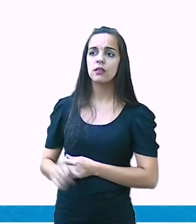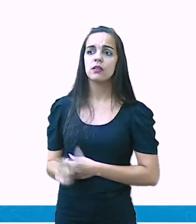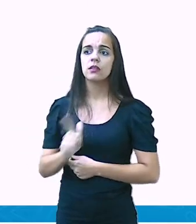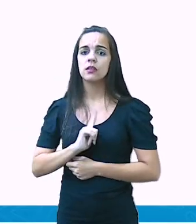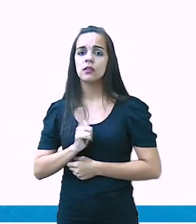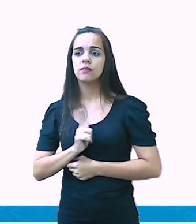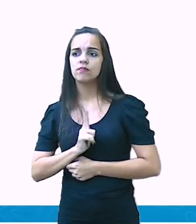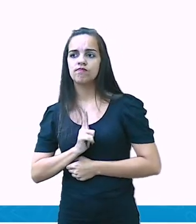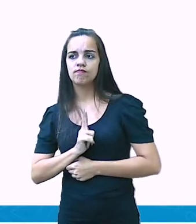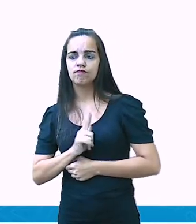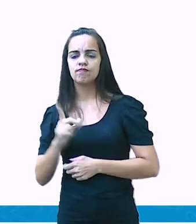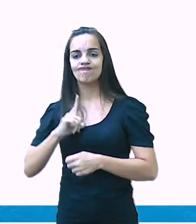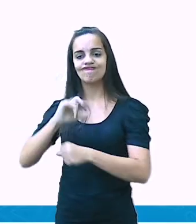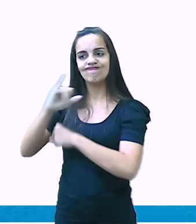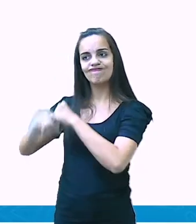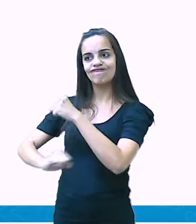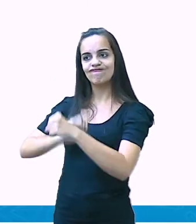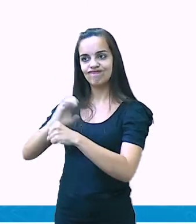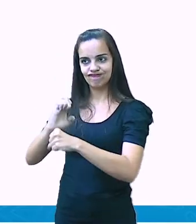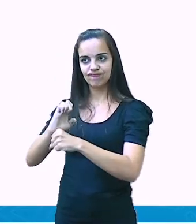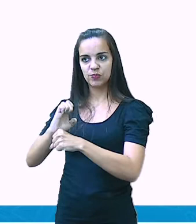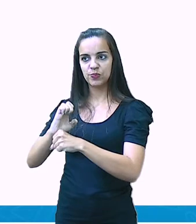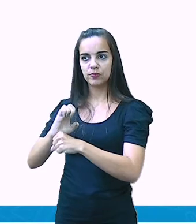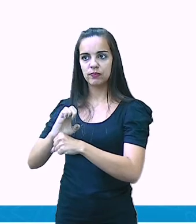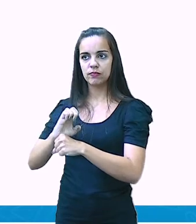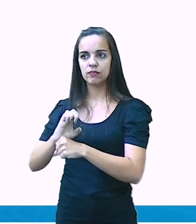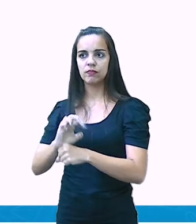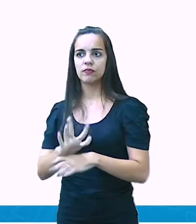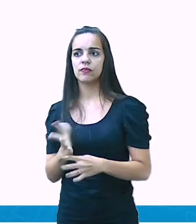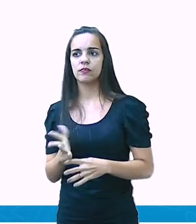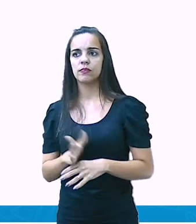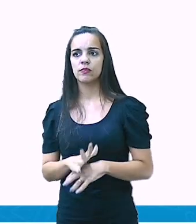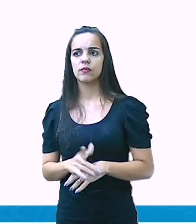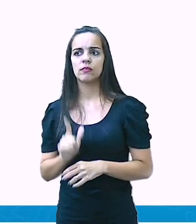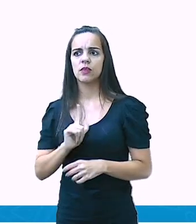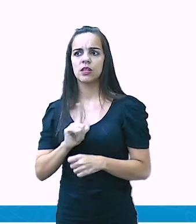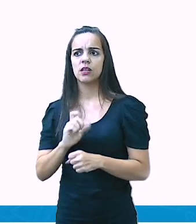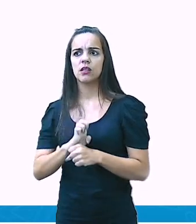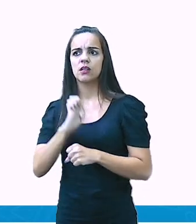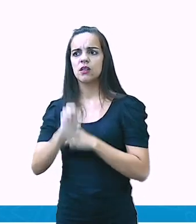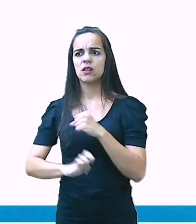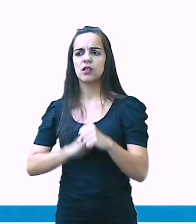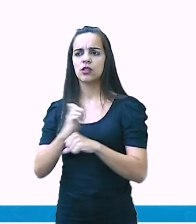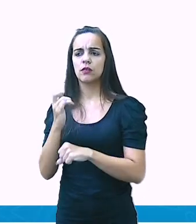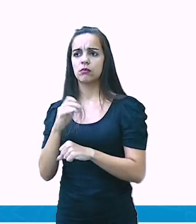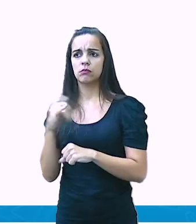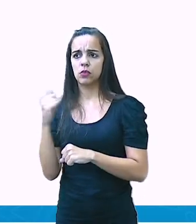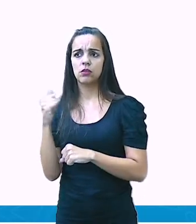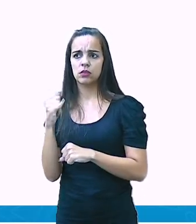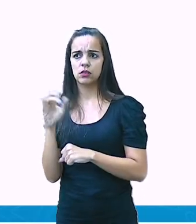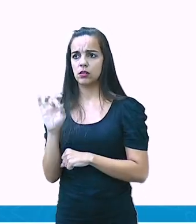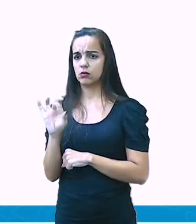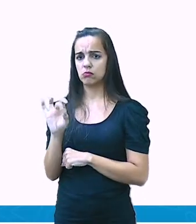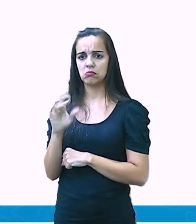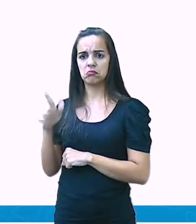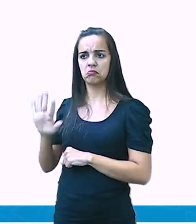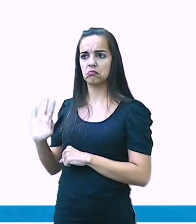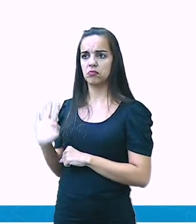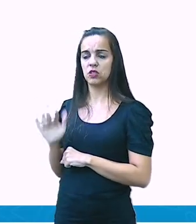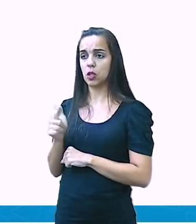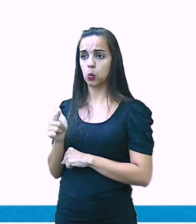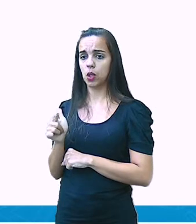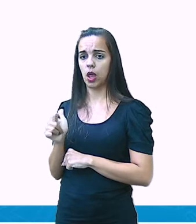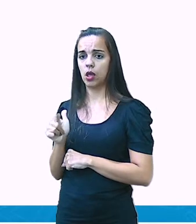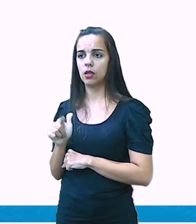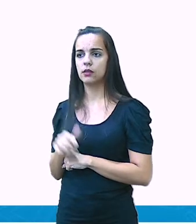tem elétron desemparelhado, né? tem elétron, tem carga elétrica negativa sozinha,